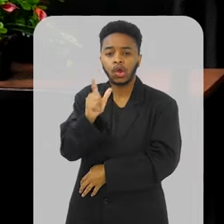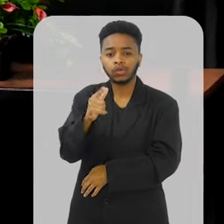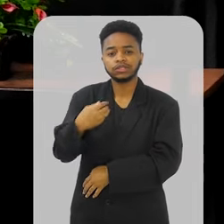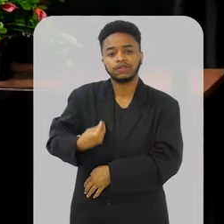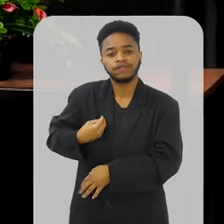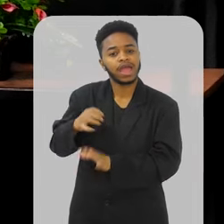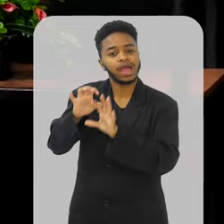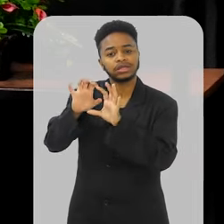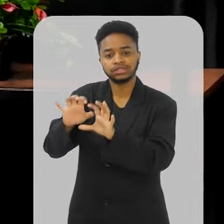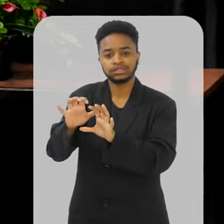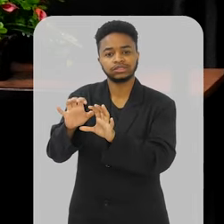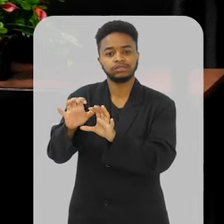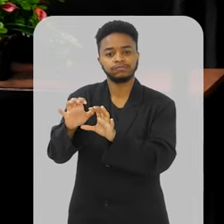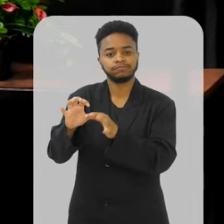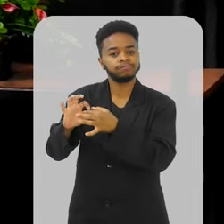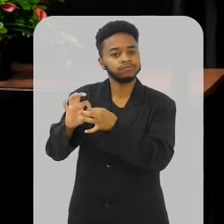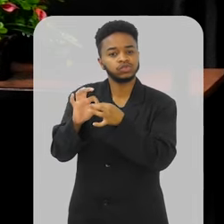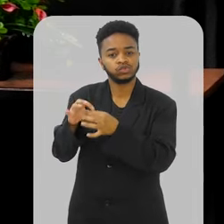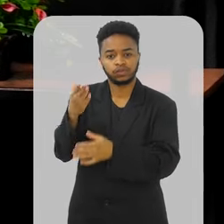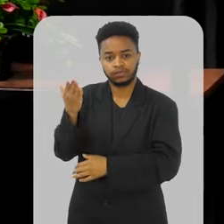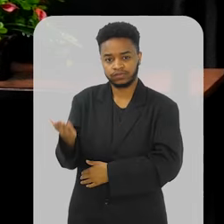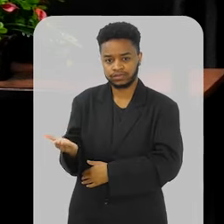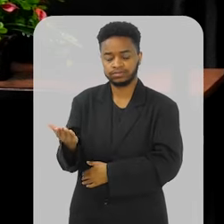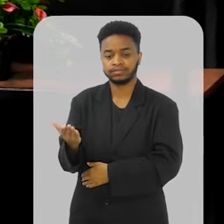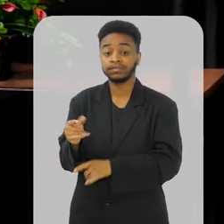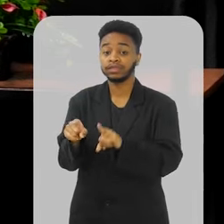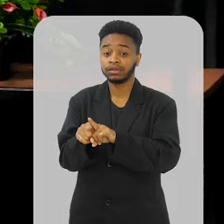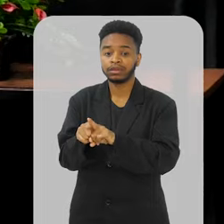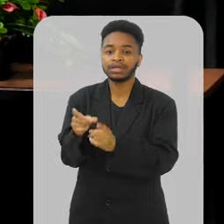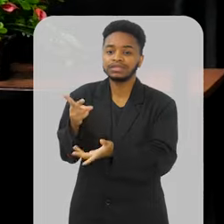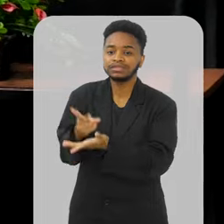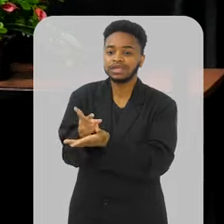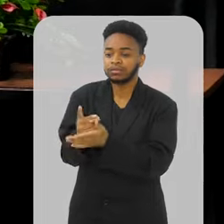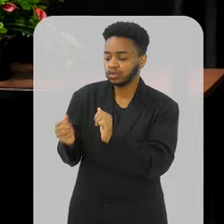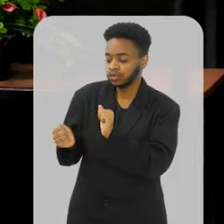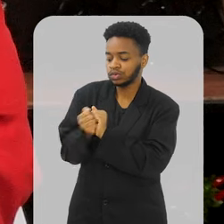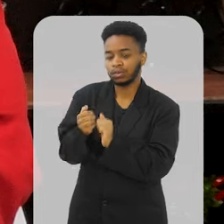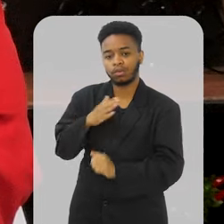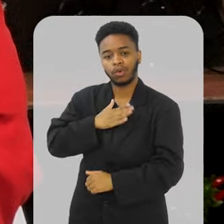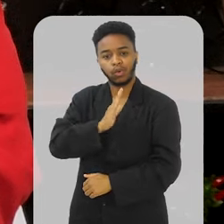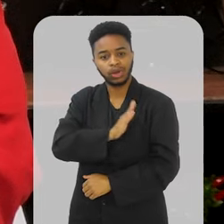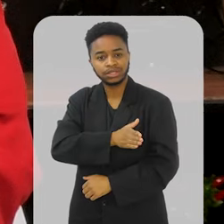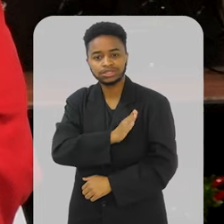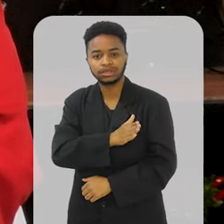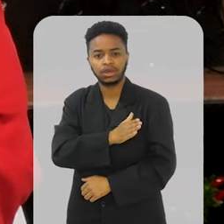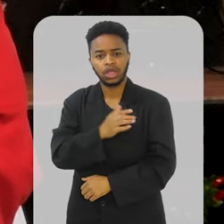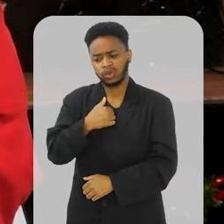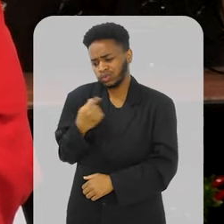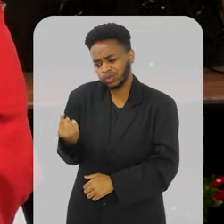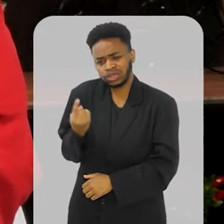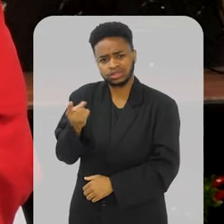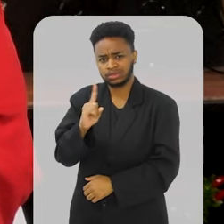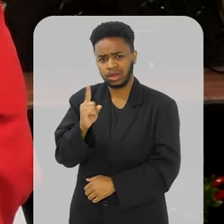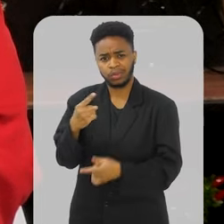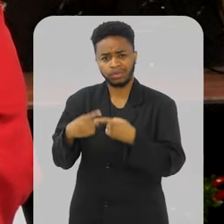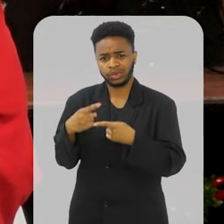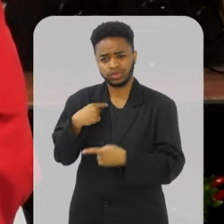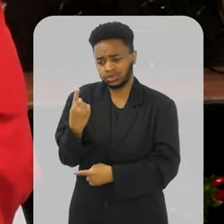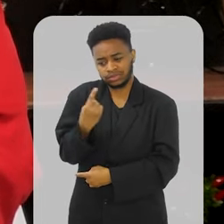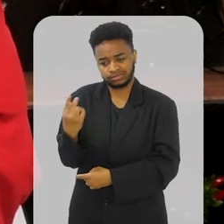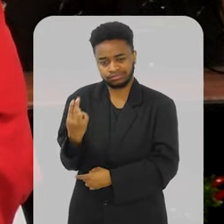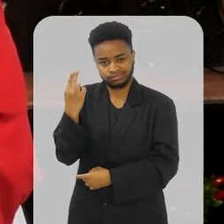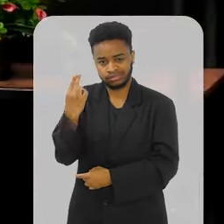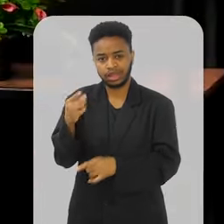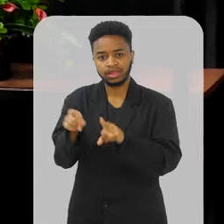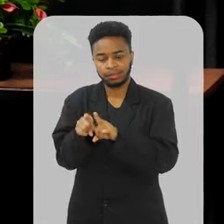nessa aventura Doce Aventura ao teu lado viu e sempre Te carregar no meu coração e não só eu sozinho porque eu não